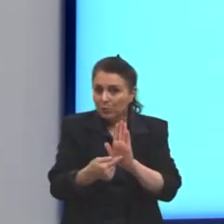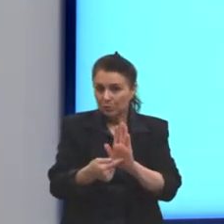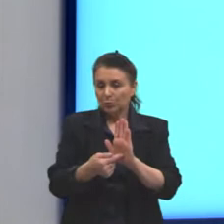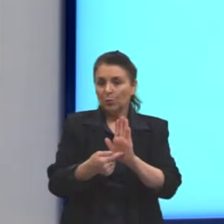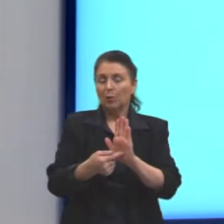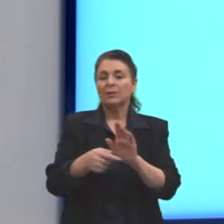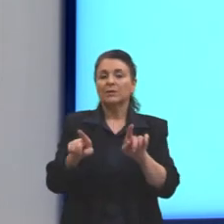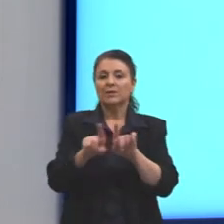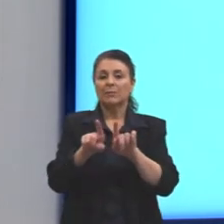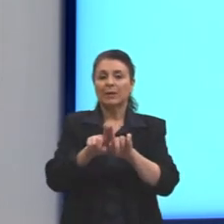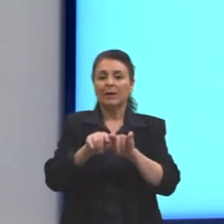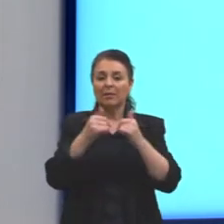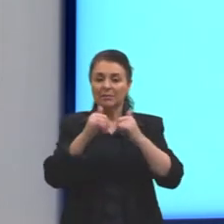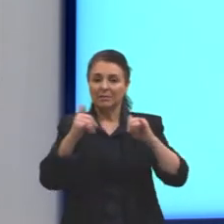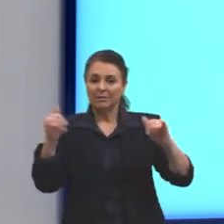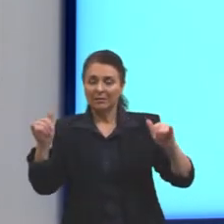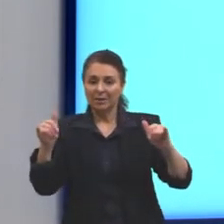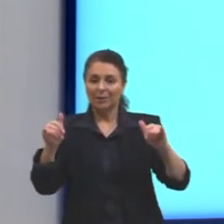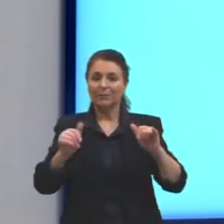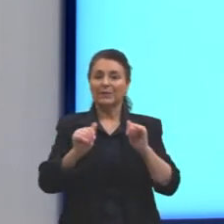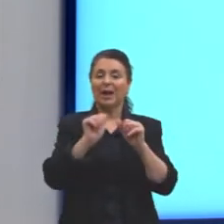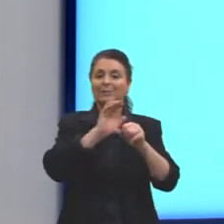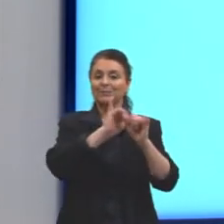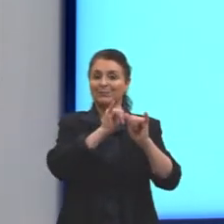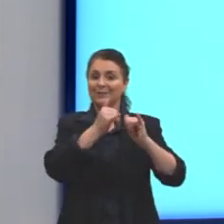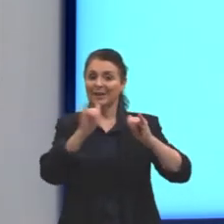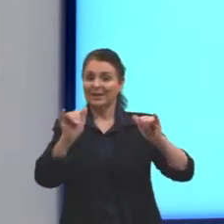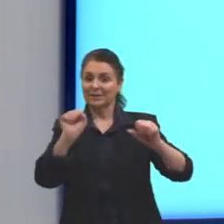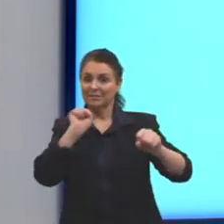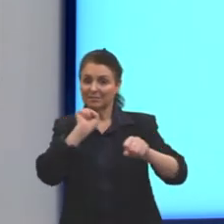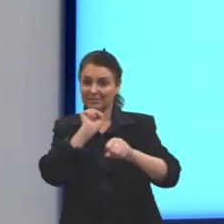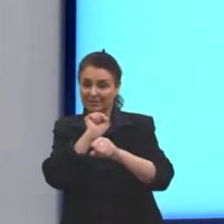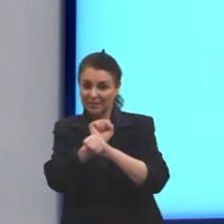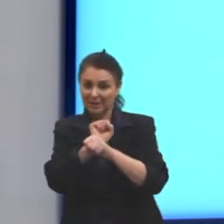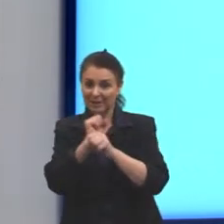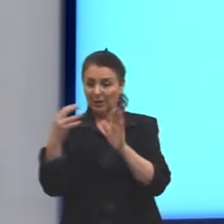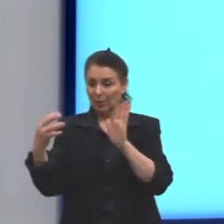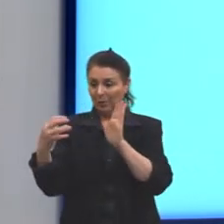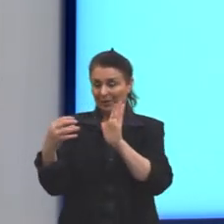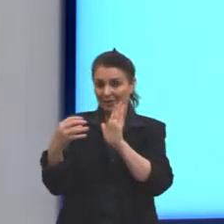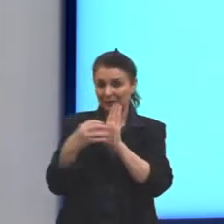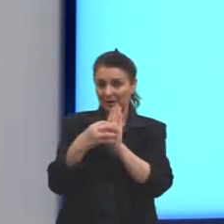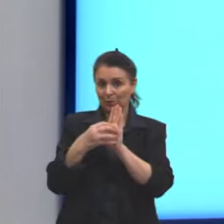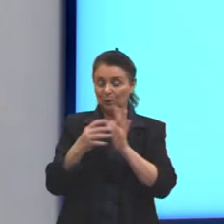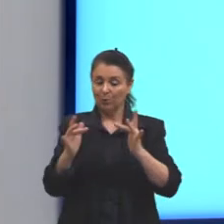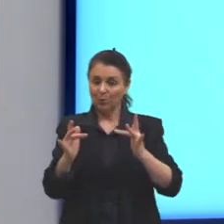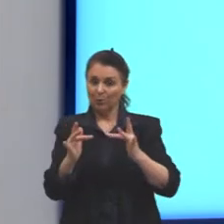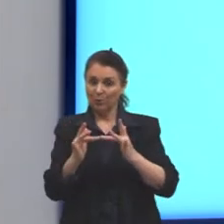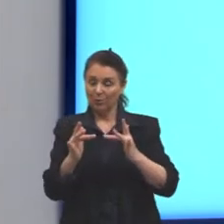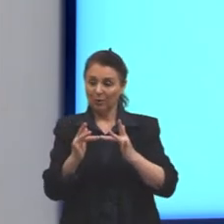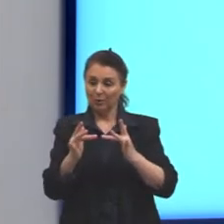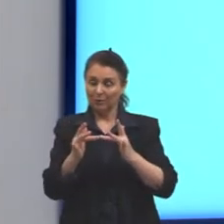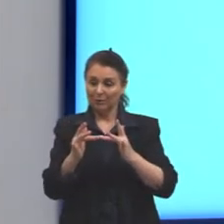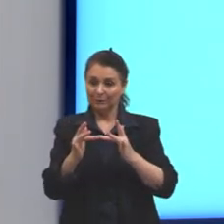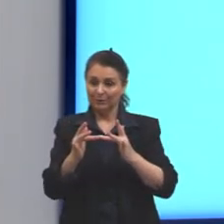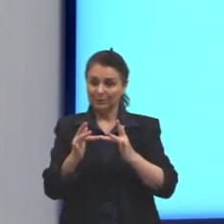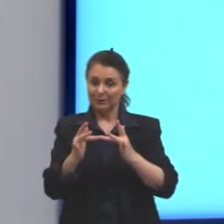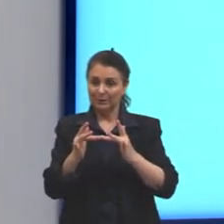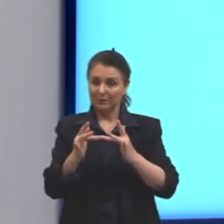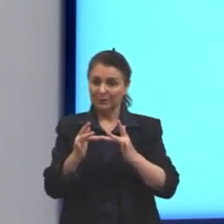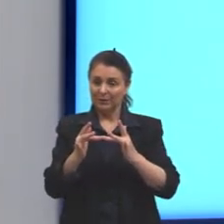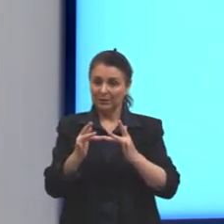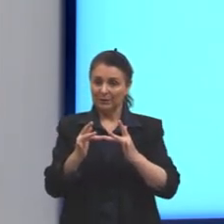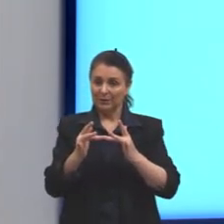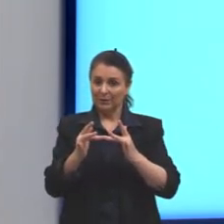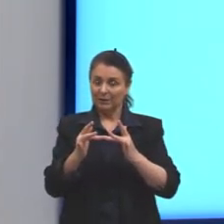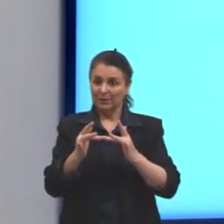na eletrostática primeira delas então é eletrização por atrito e contato porque elas são muito parecidas a gente acaba tratando delas